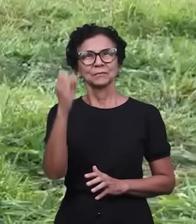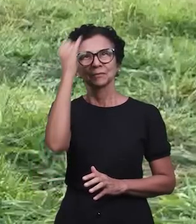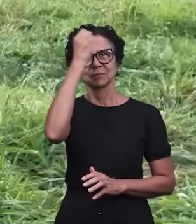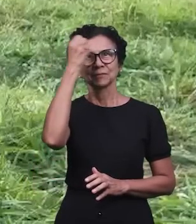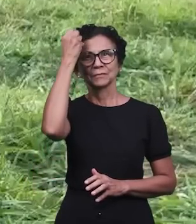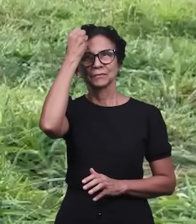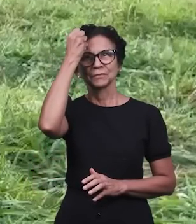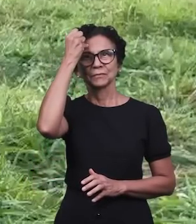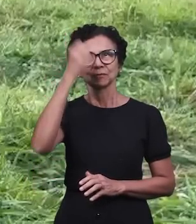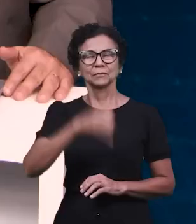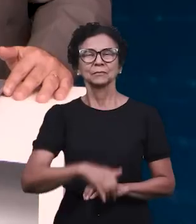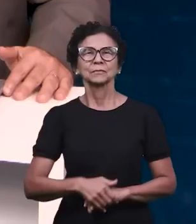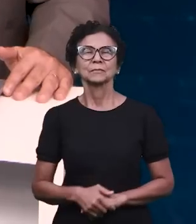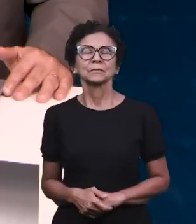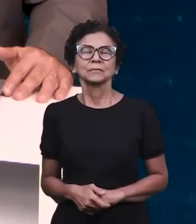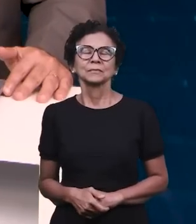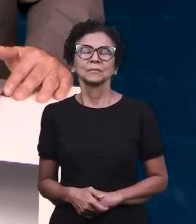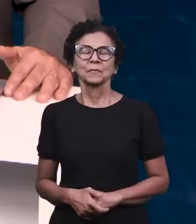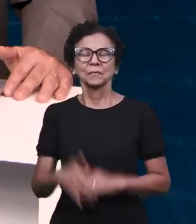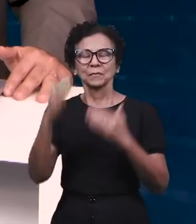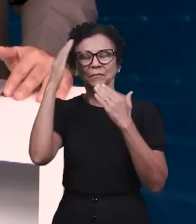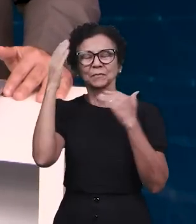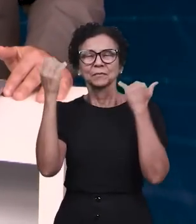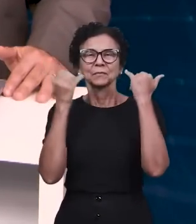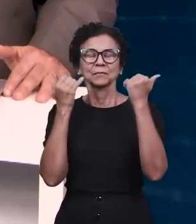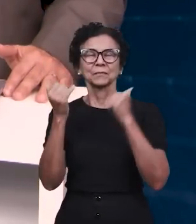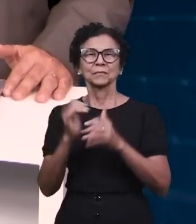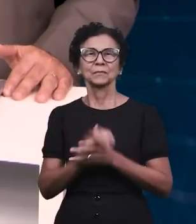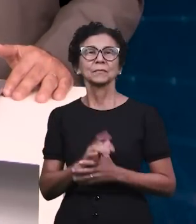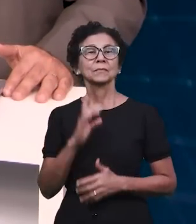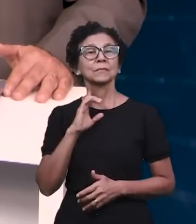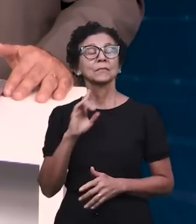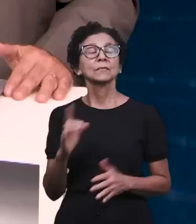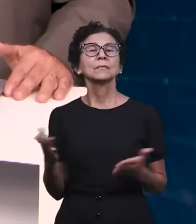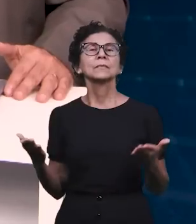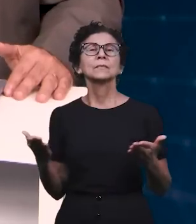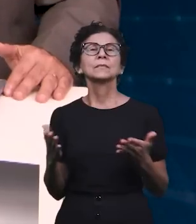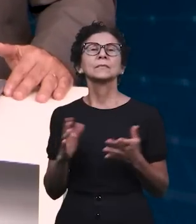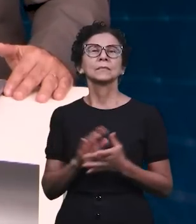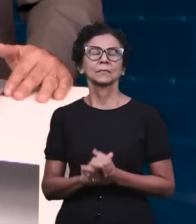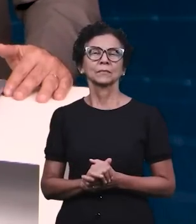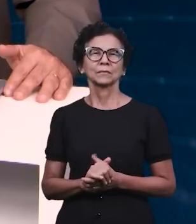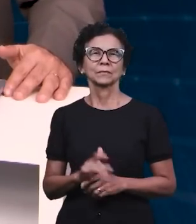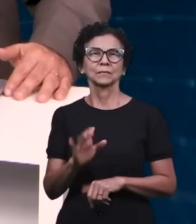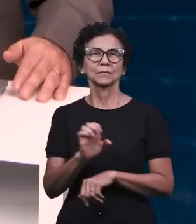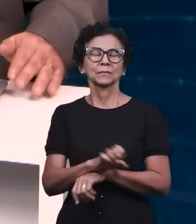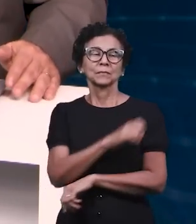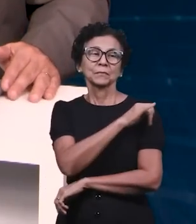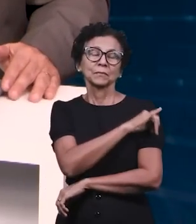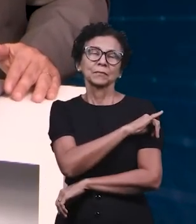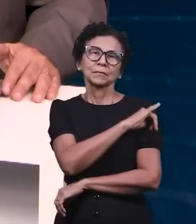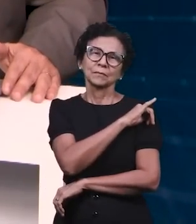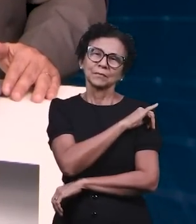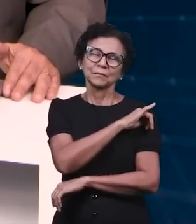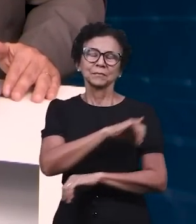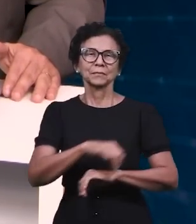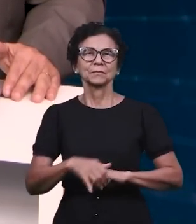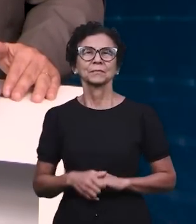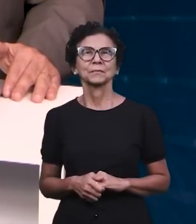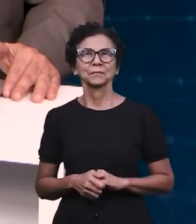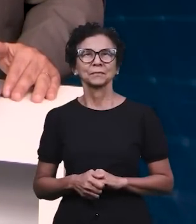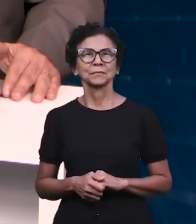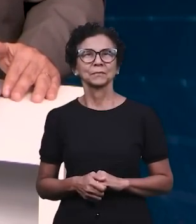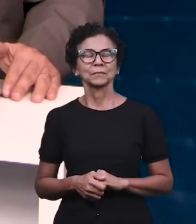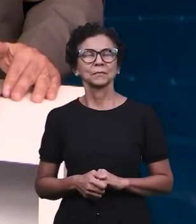irmão Jorge Pessoa. Agradecemos as notícias aí de Minas Gerais, indo agora para o Rio de Janeiro. O nosso correspondente